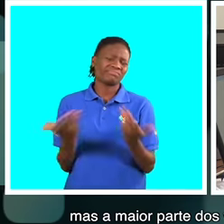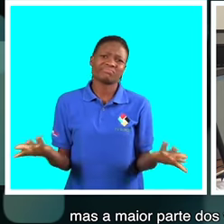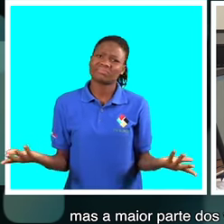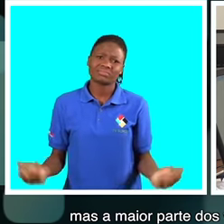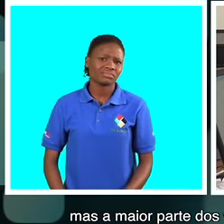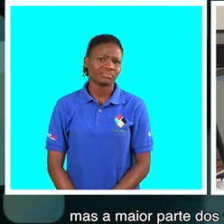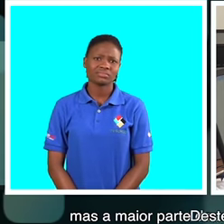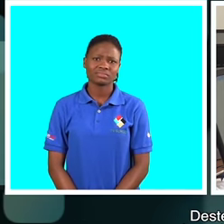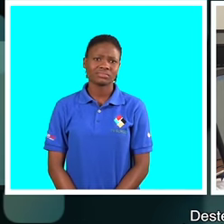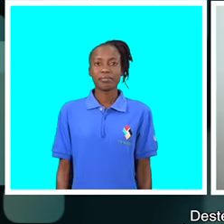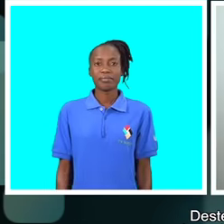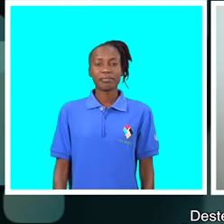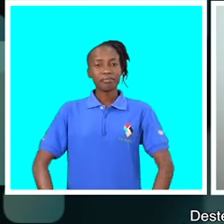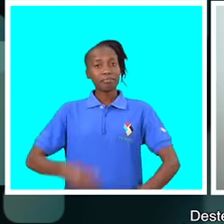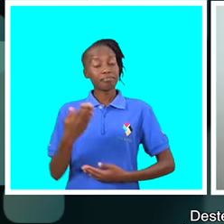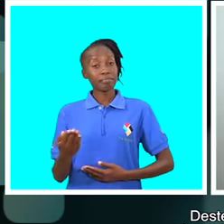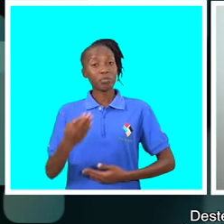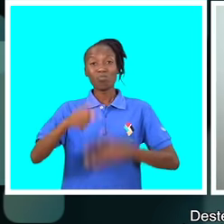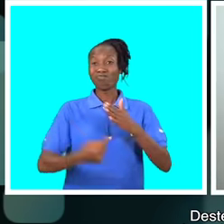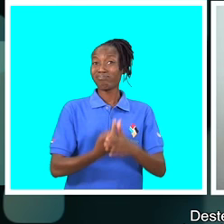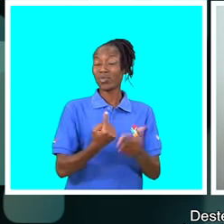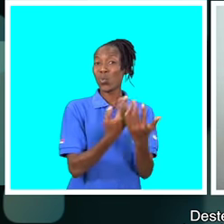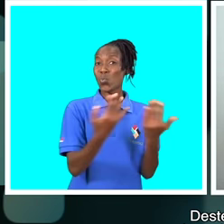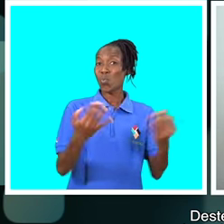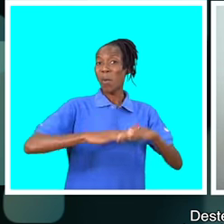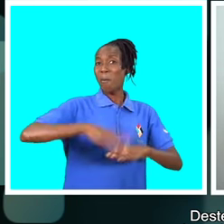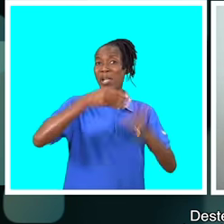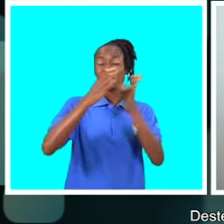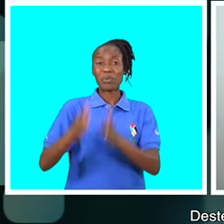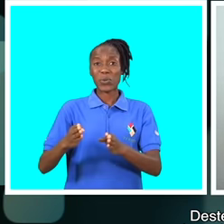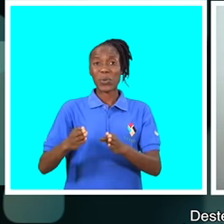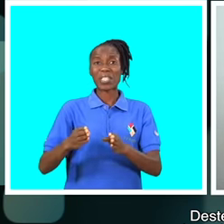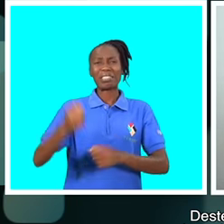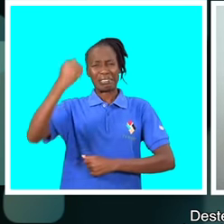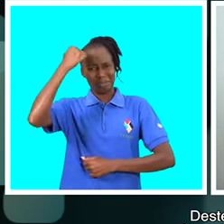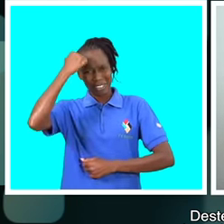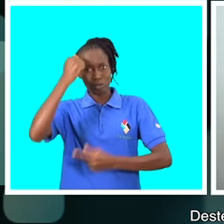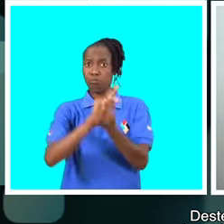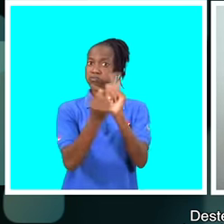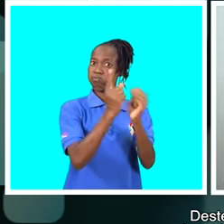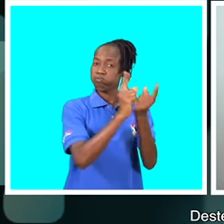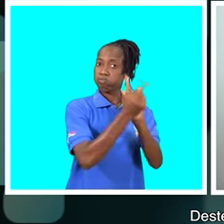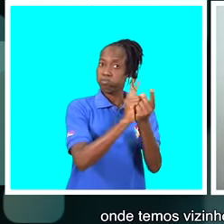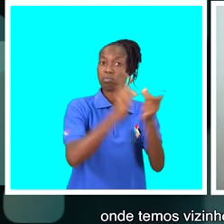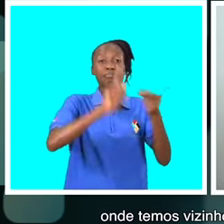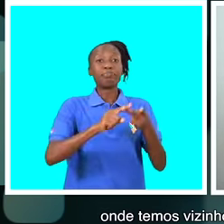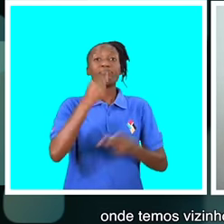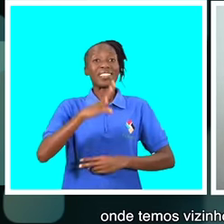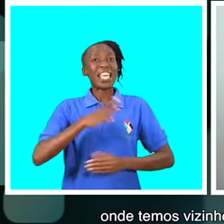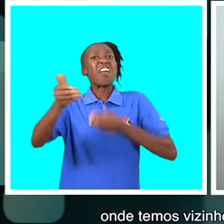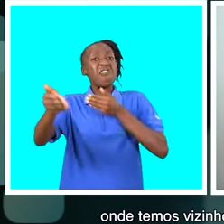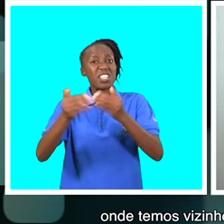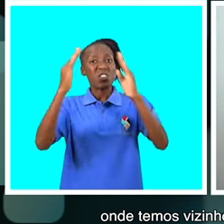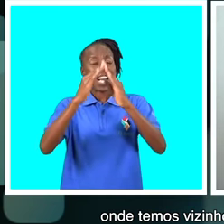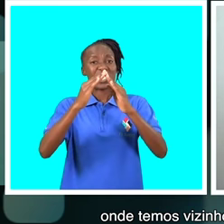próximas às vítimas. Nesses casos, o maior número dos abusadores são pessoas conhecidas, onde